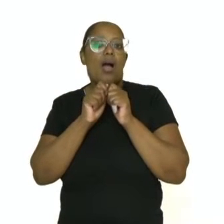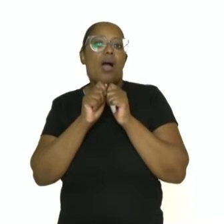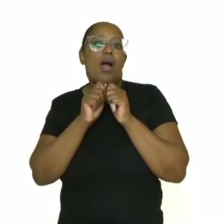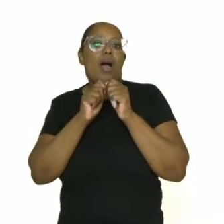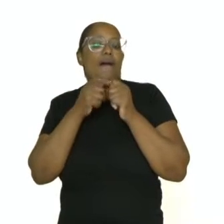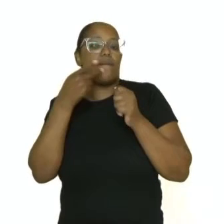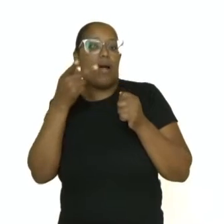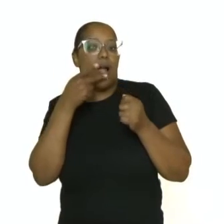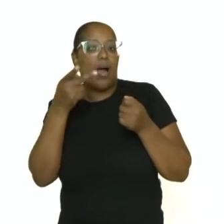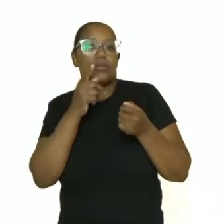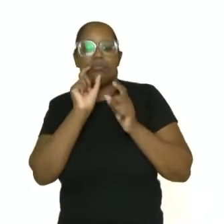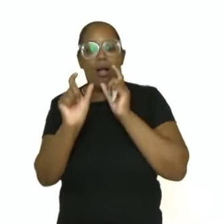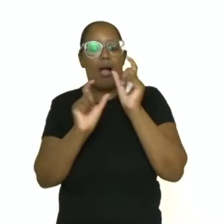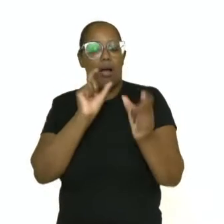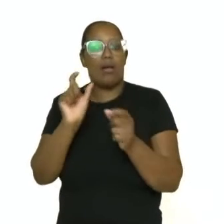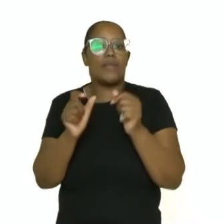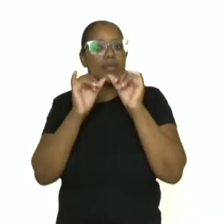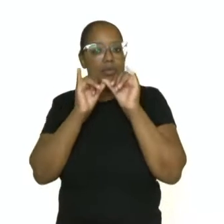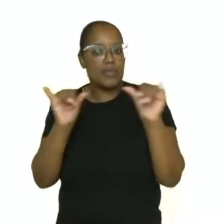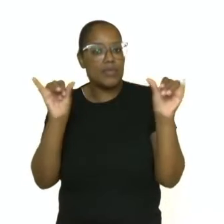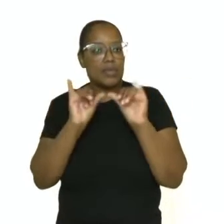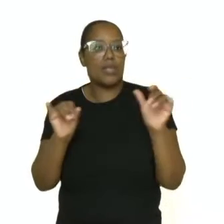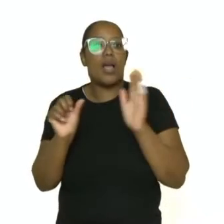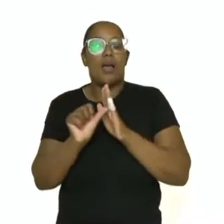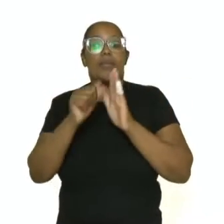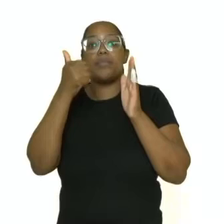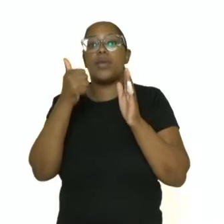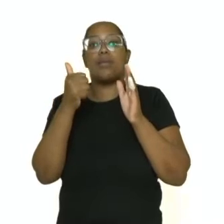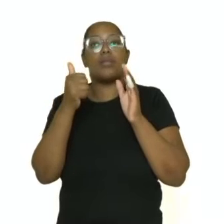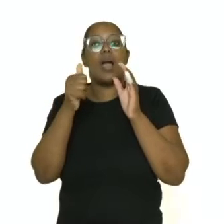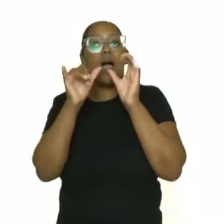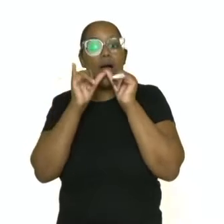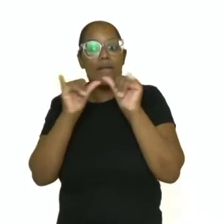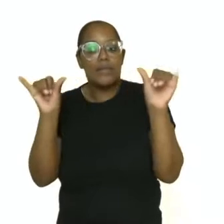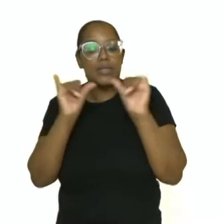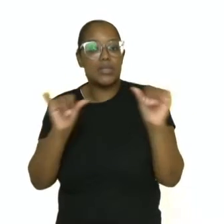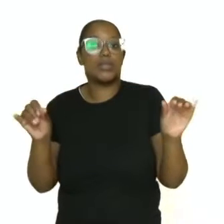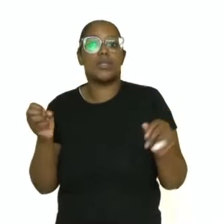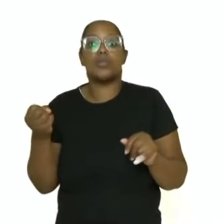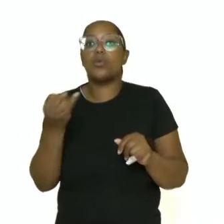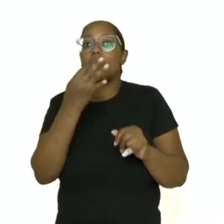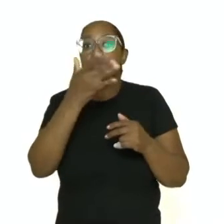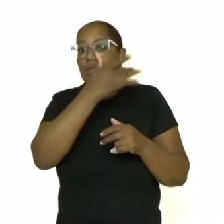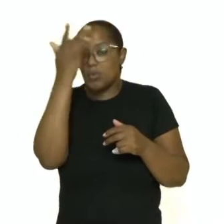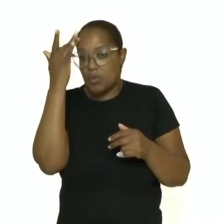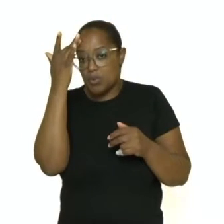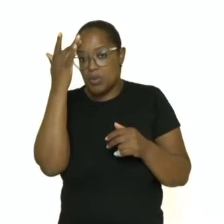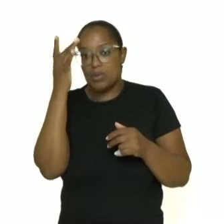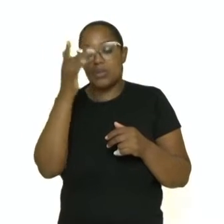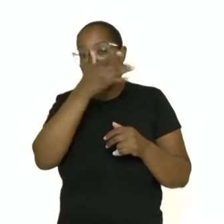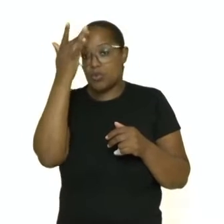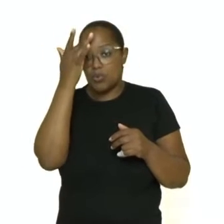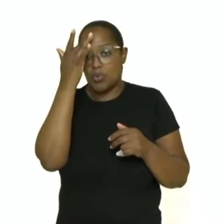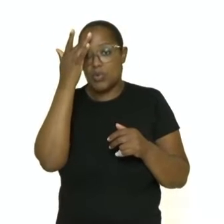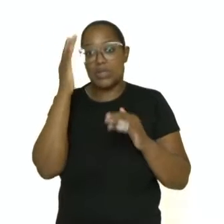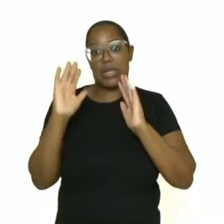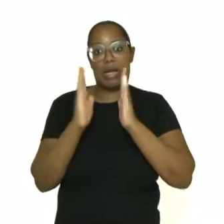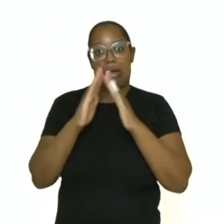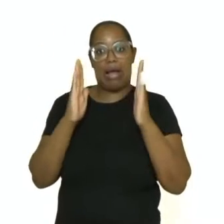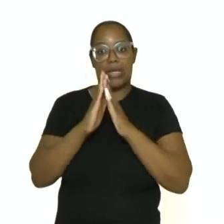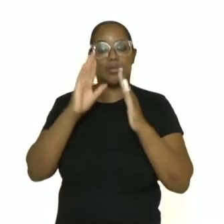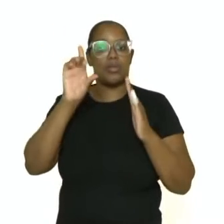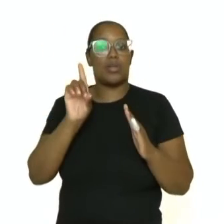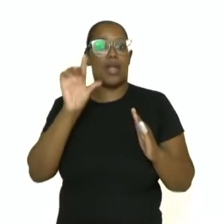uma declaração, Então, primeiro, está se declarando algo a respeito dos moradores do Distrito Federal. Portanto,